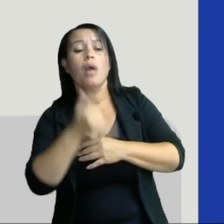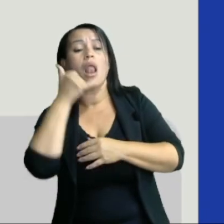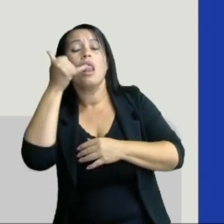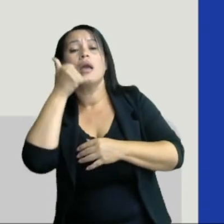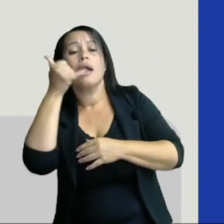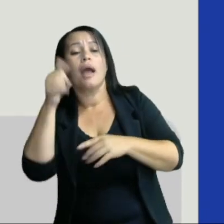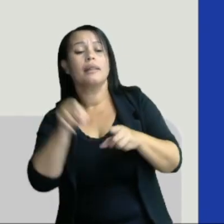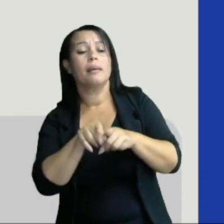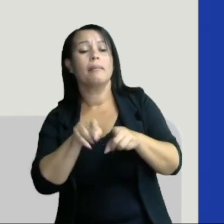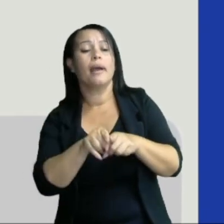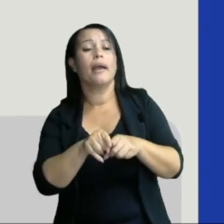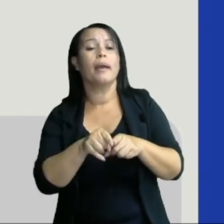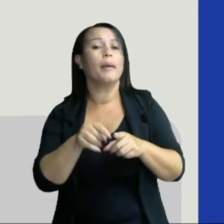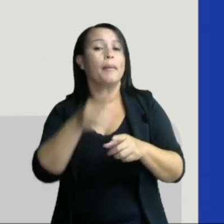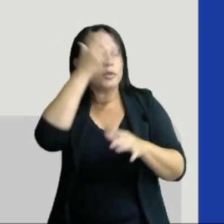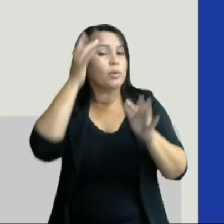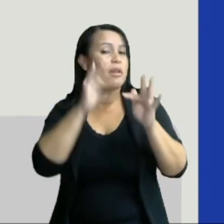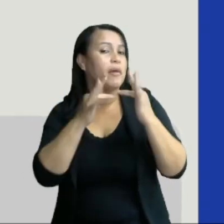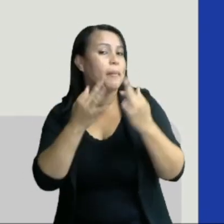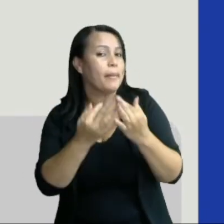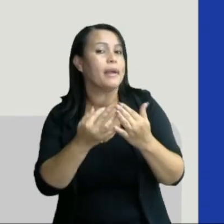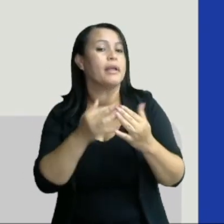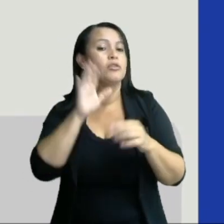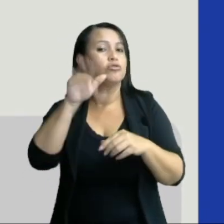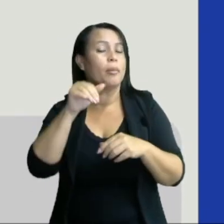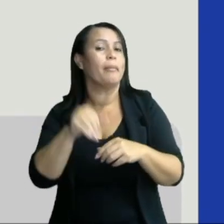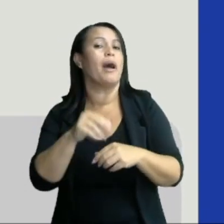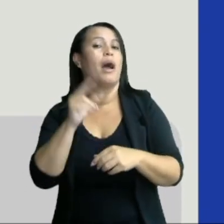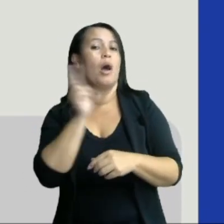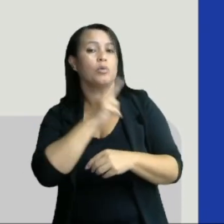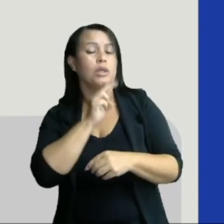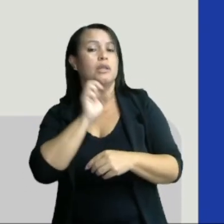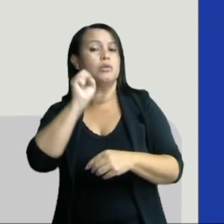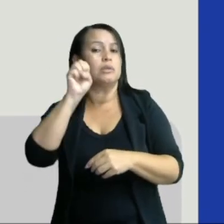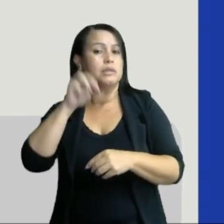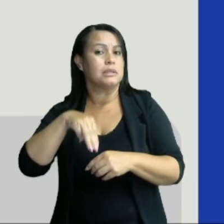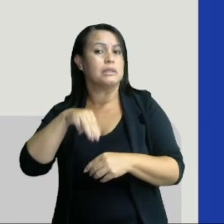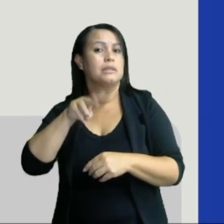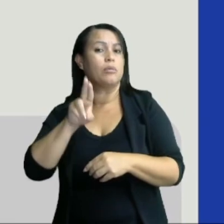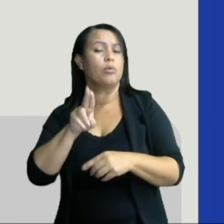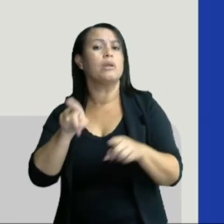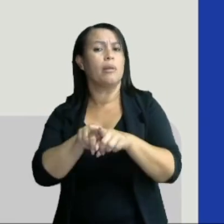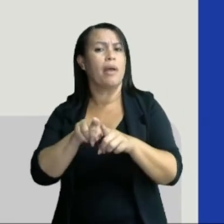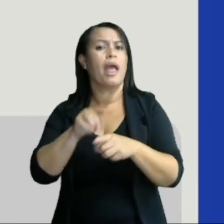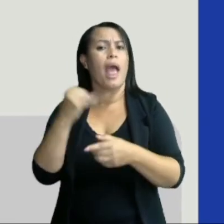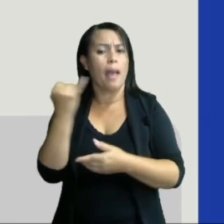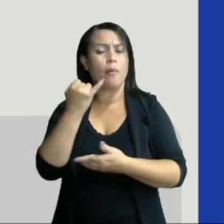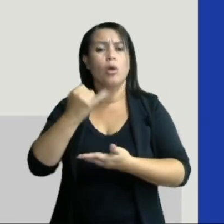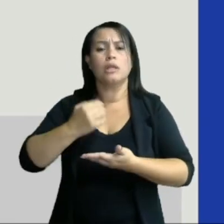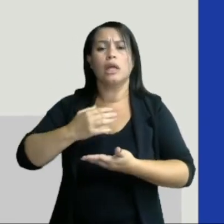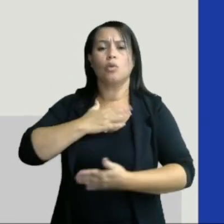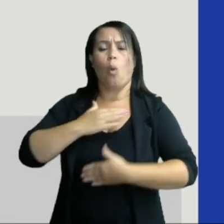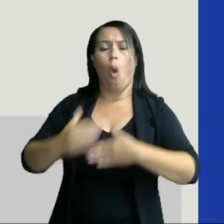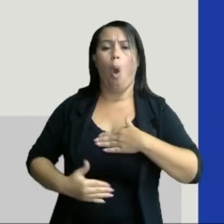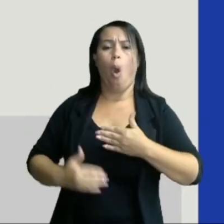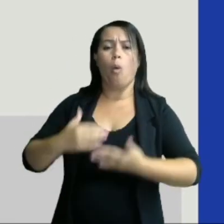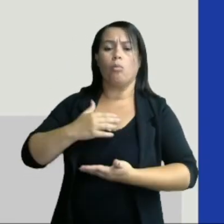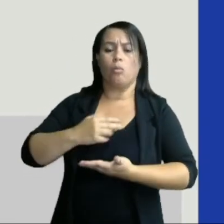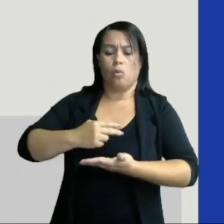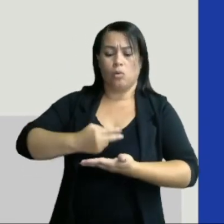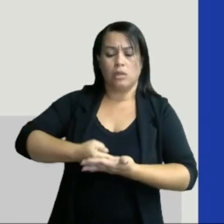também. Virar o paciente de lado é importante para que ele não possa se engasgar com a própria saliva